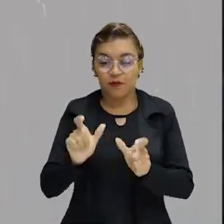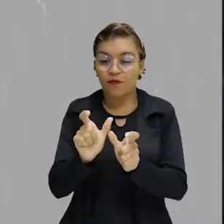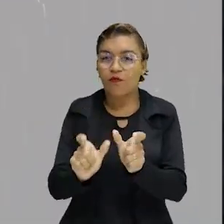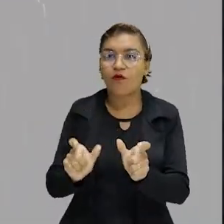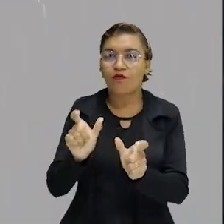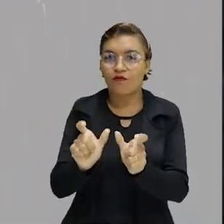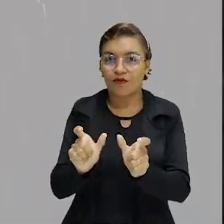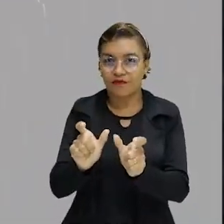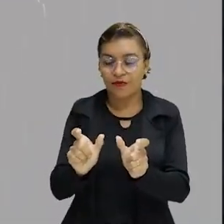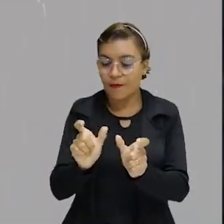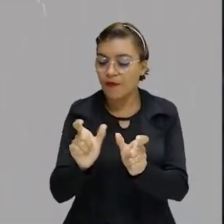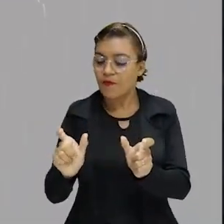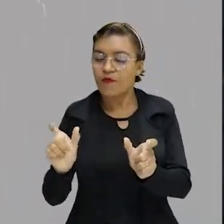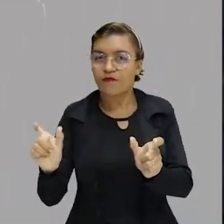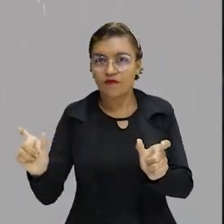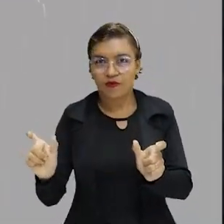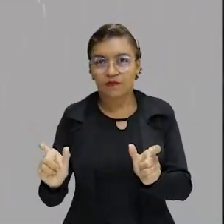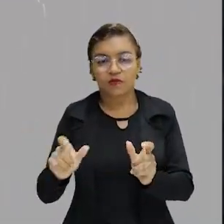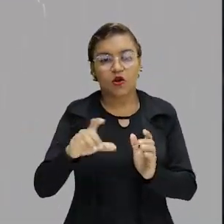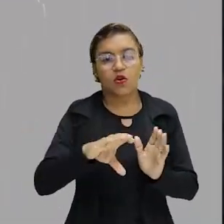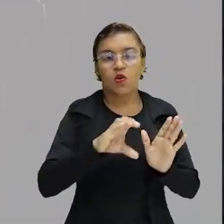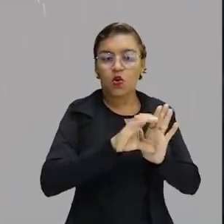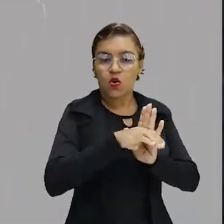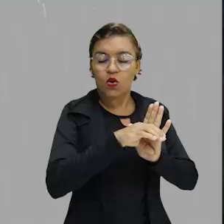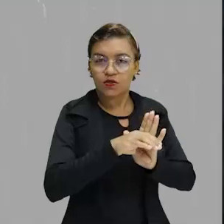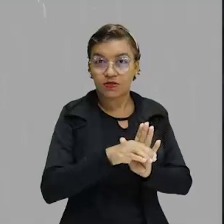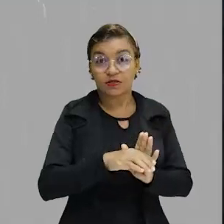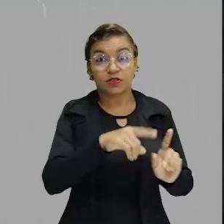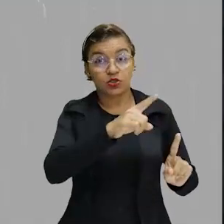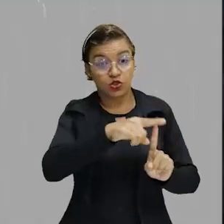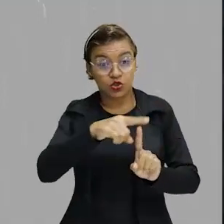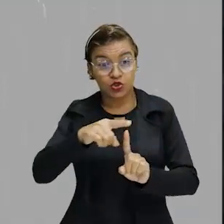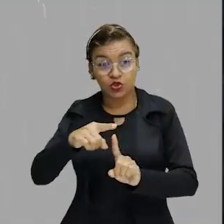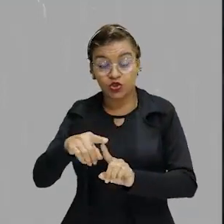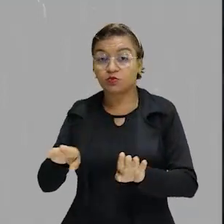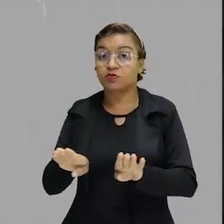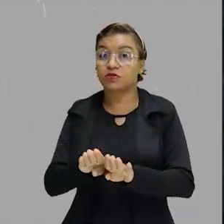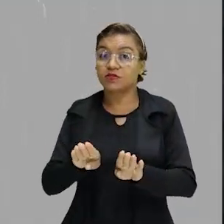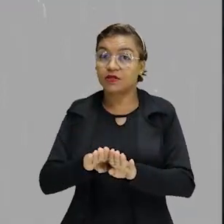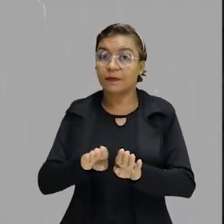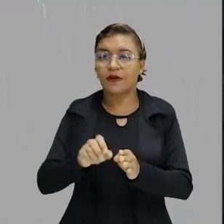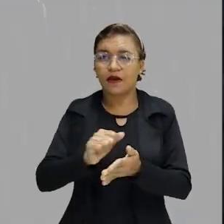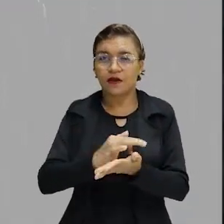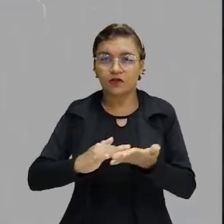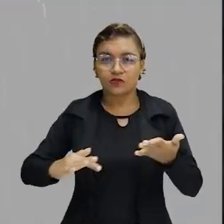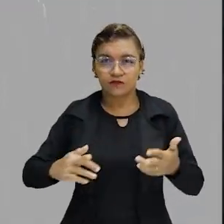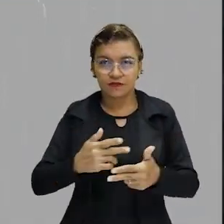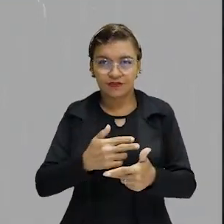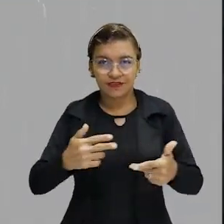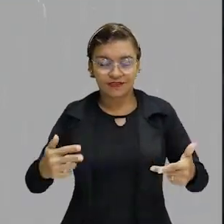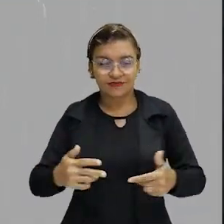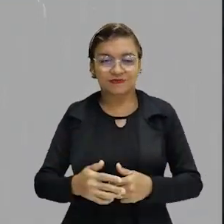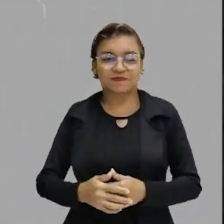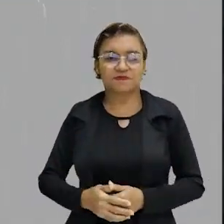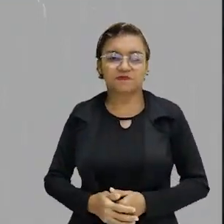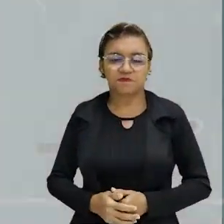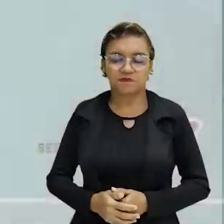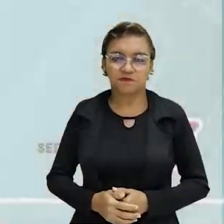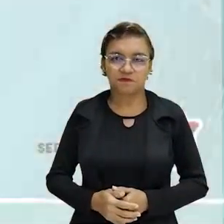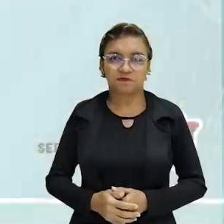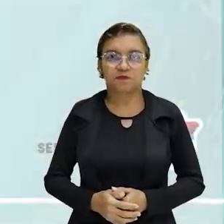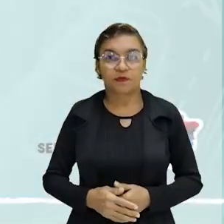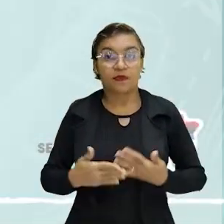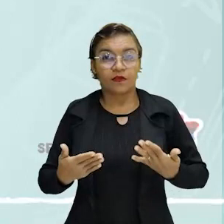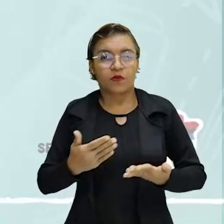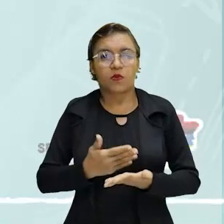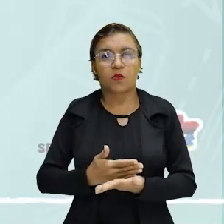ver um pouquinho sobre o conceito, os tipos de morfemas e ver um pouquinho dos exercícios para tirar algumas dúvidas. Vamos lá. Então,